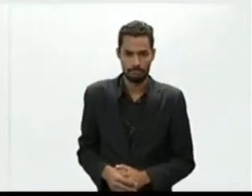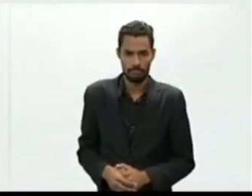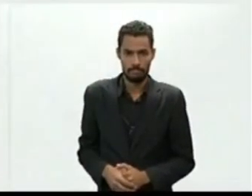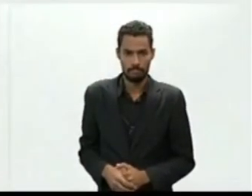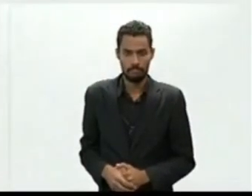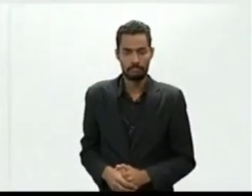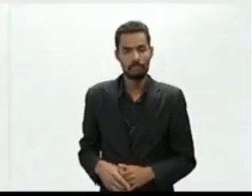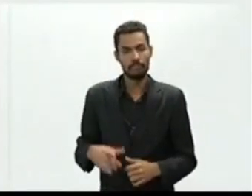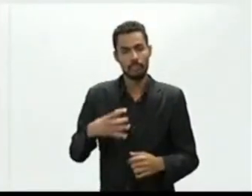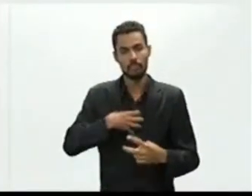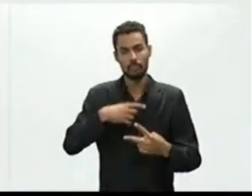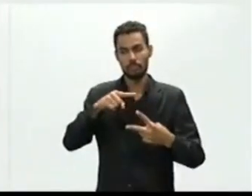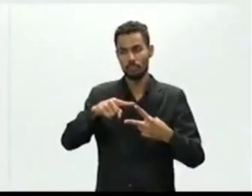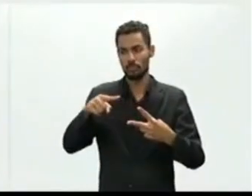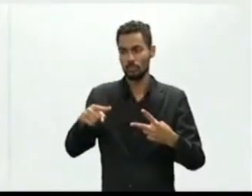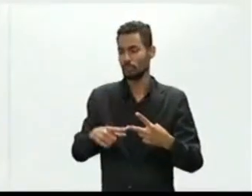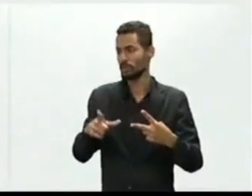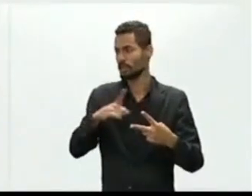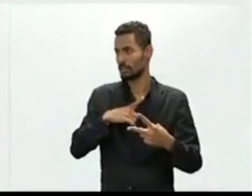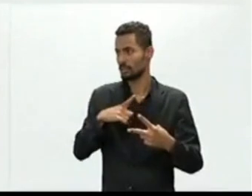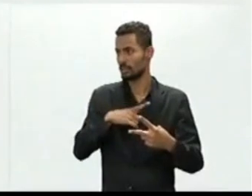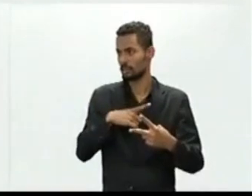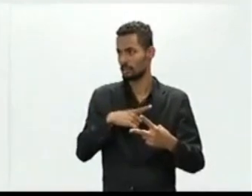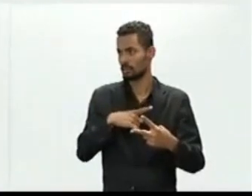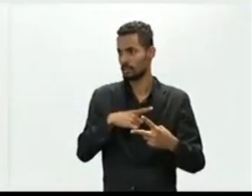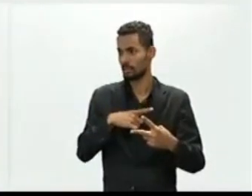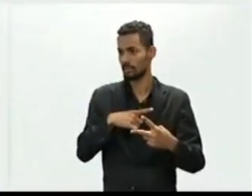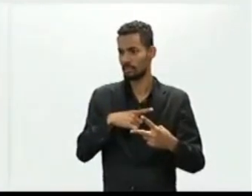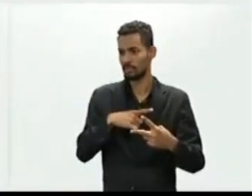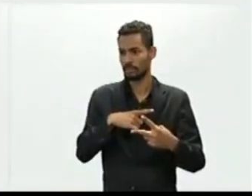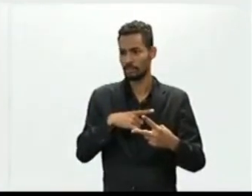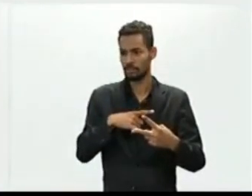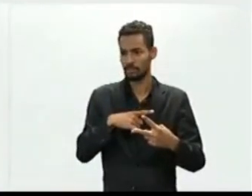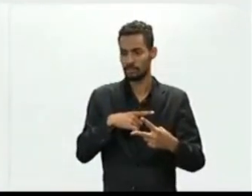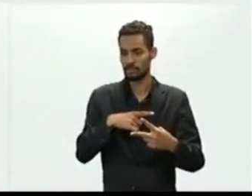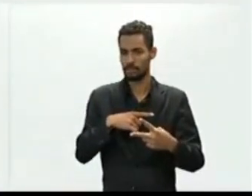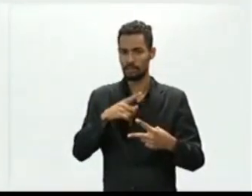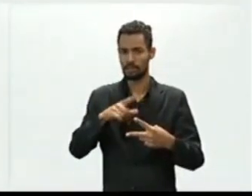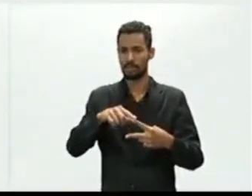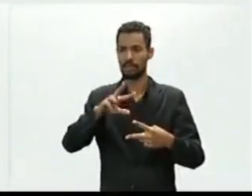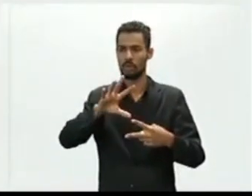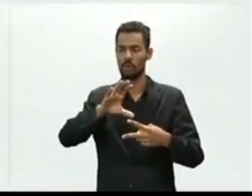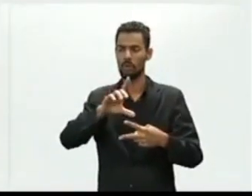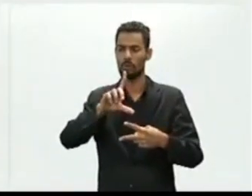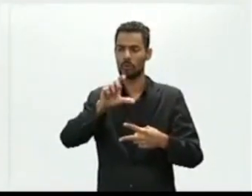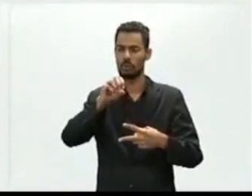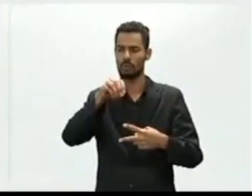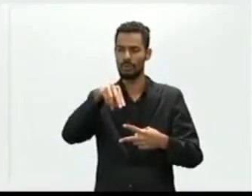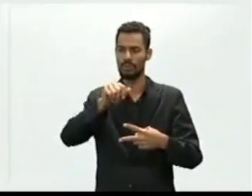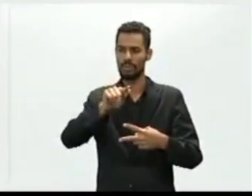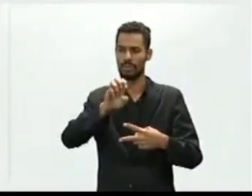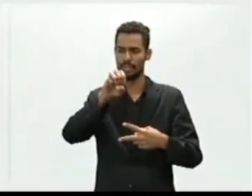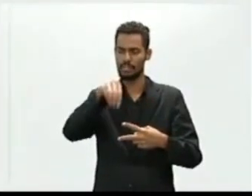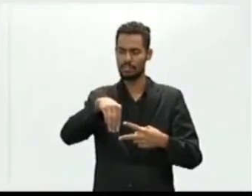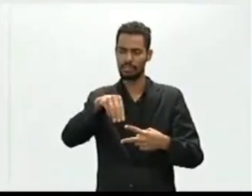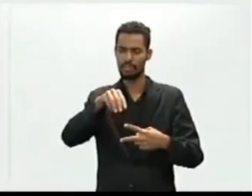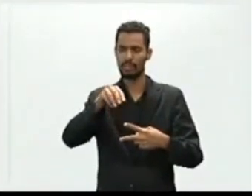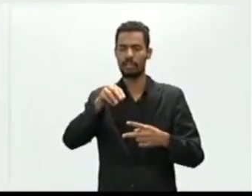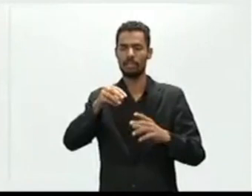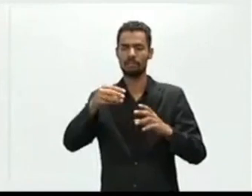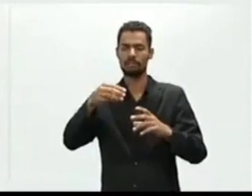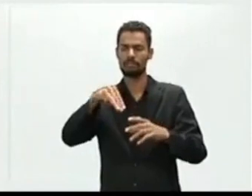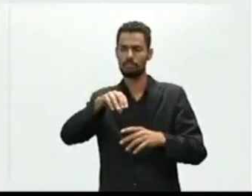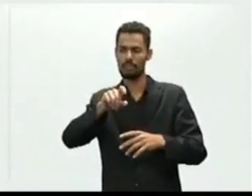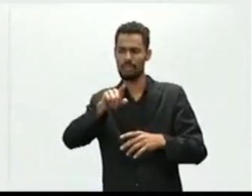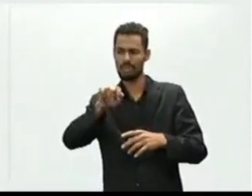E existem dois tipos de clonagem. Isso às vezes causa confusão. A clonagem reprodutiva e a clonagem molecular. Então, para a